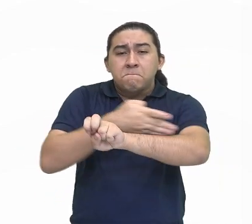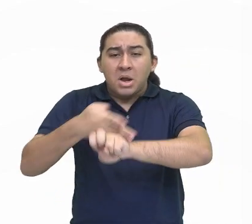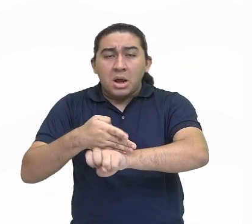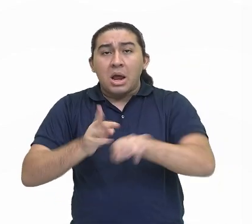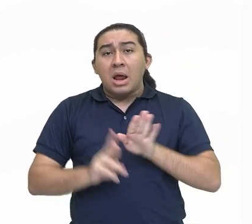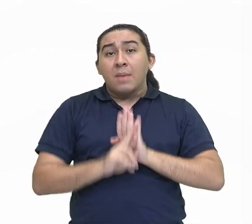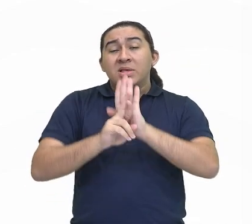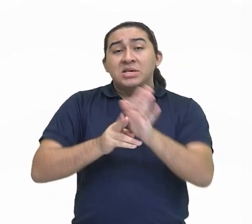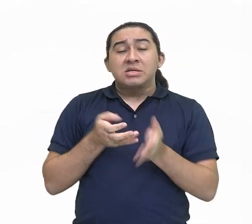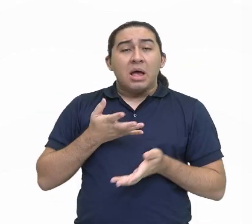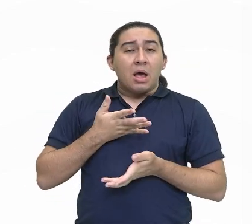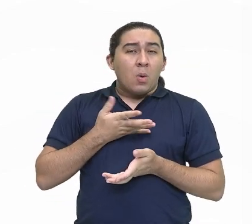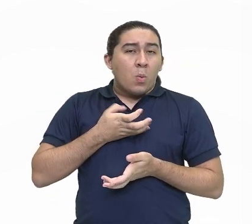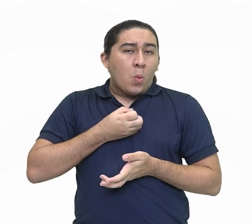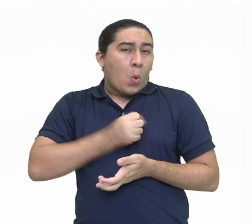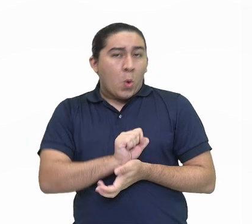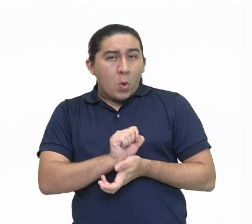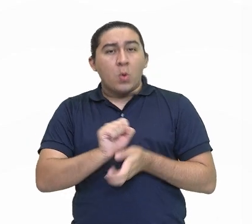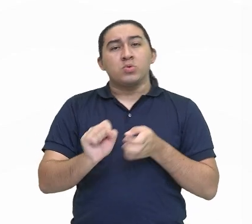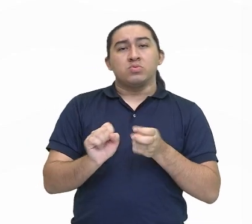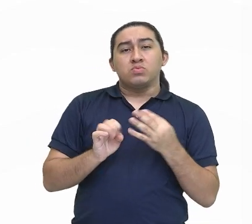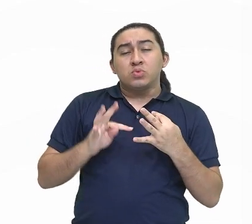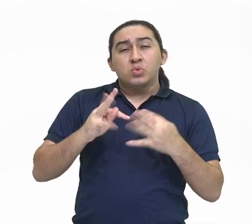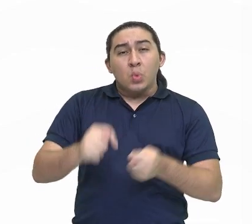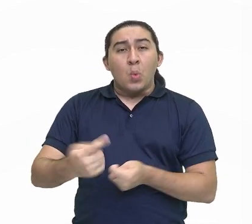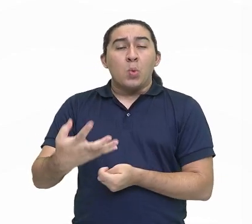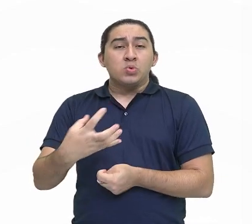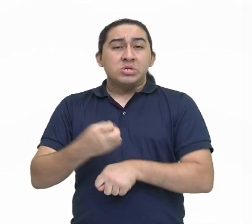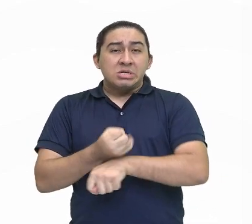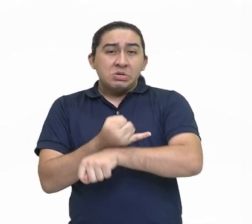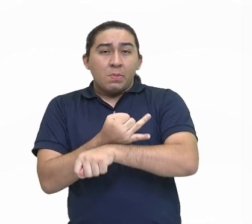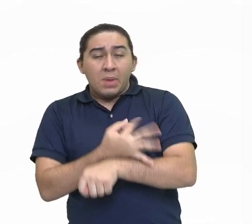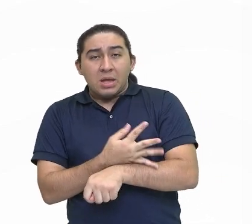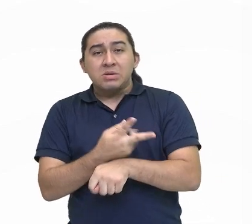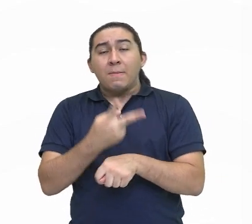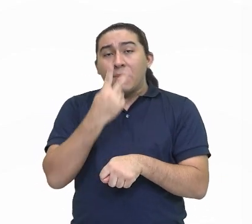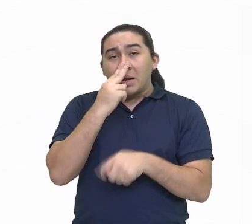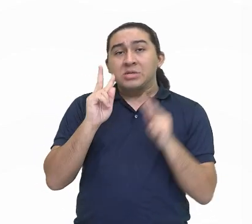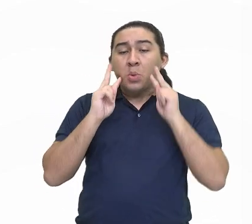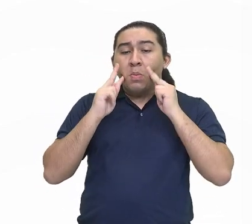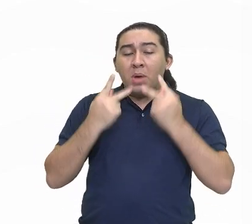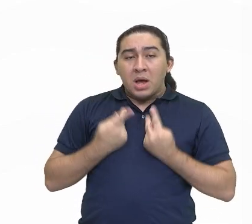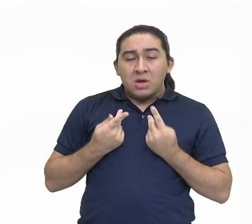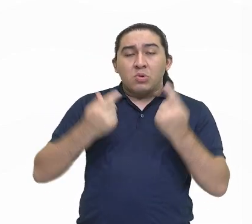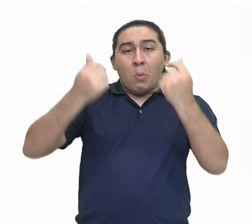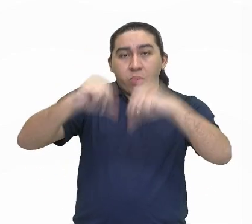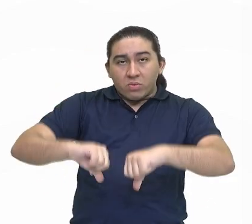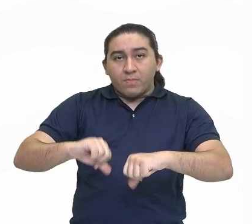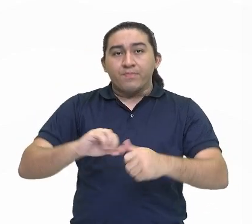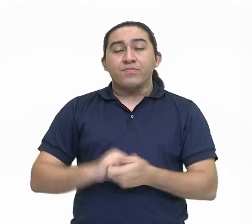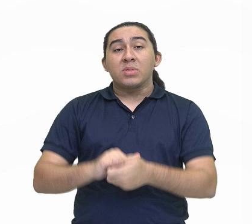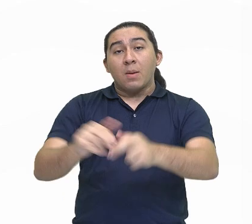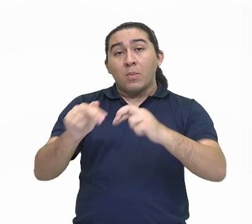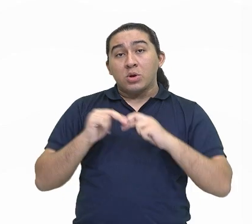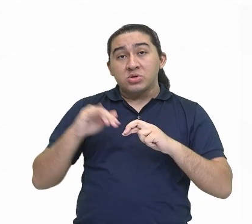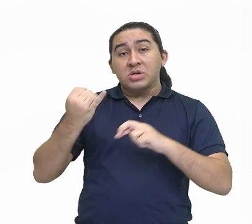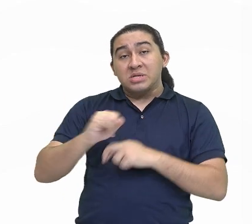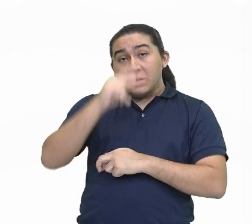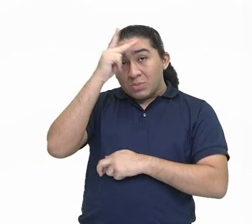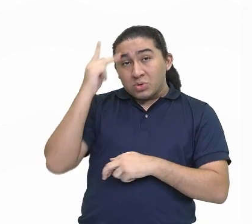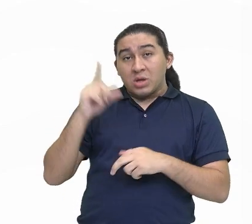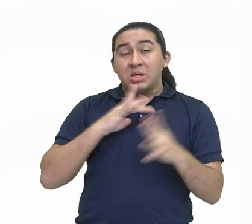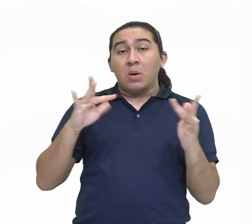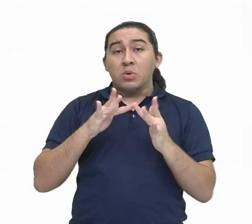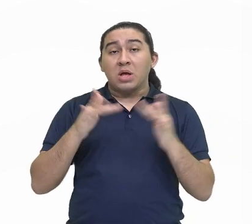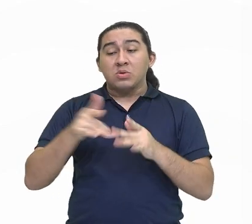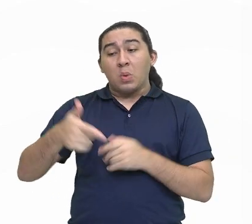egoísmo, o medo e todos os outros sentimentos que cegam o ser humano. Logo, o livre porte de armas em uma sociedade incapaz